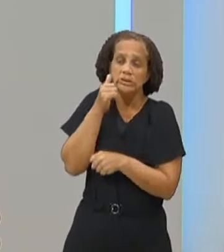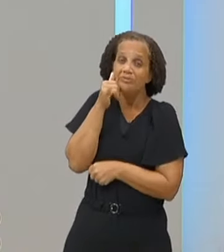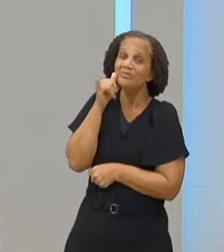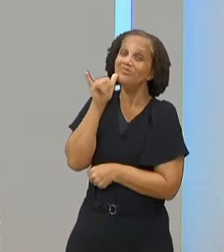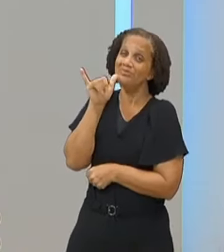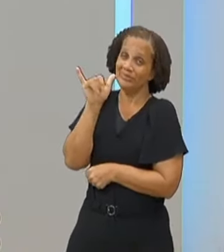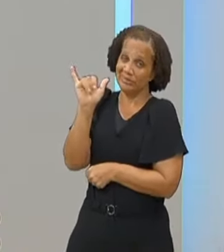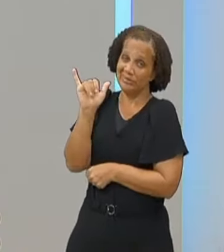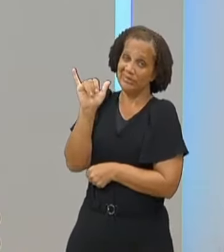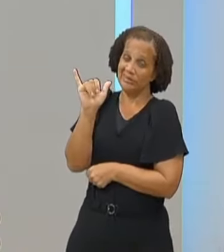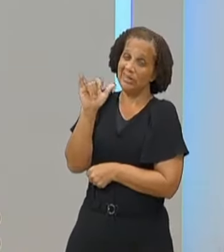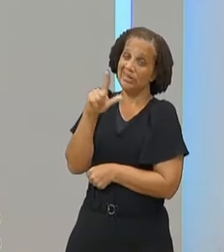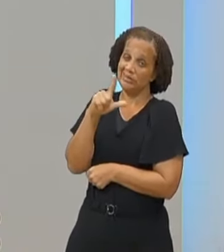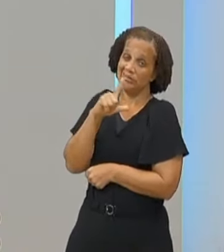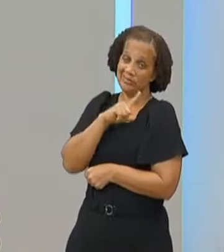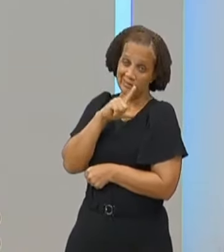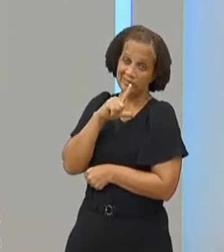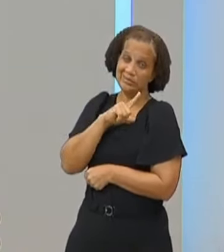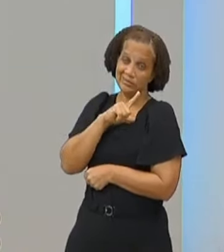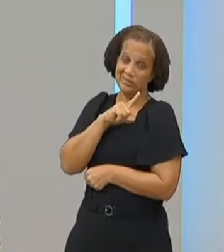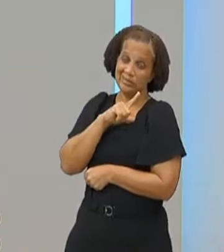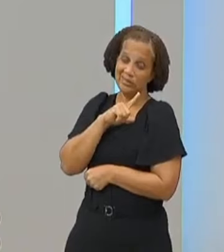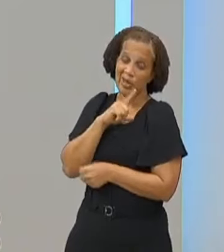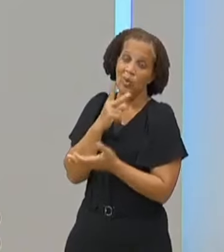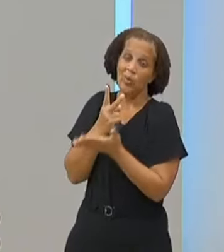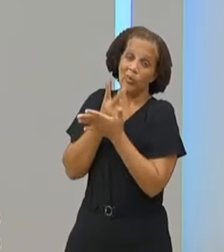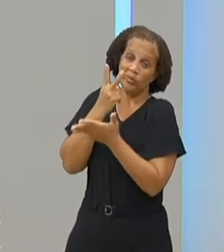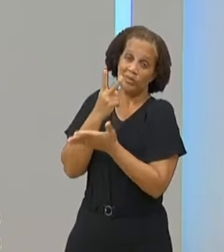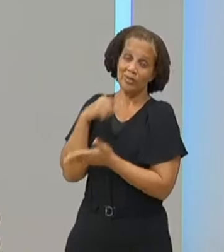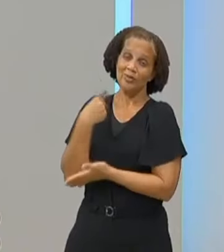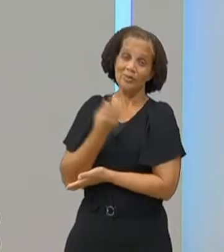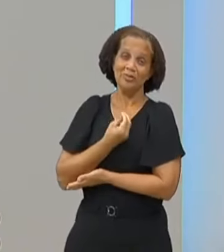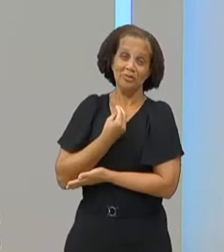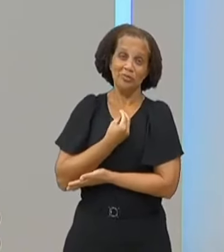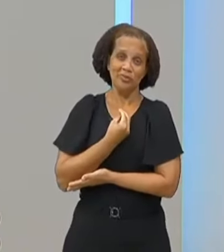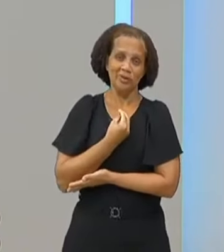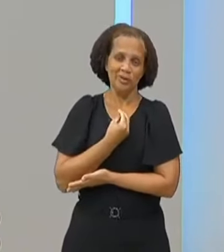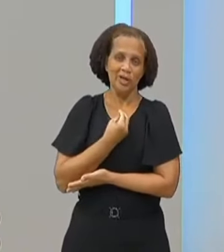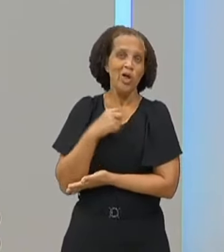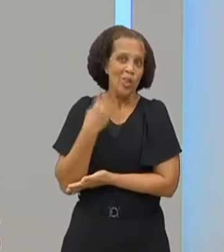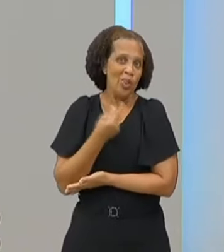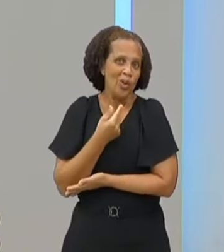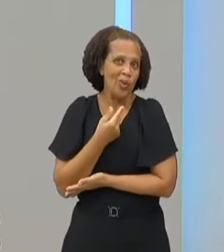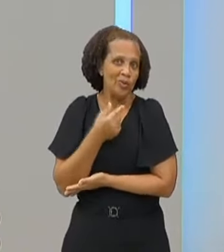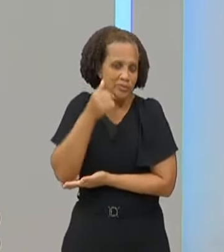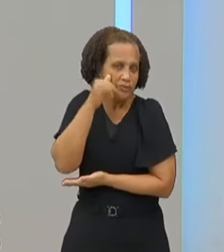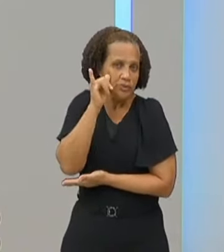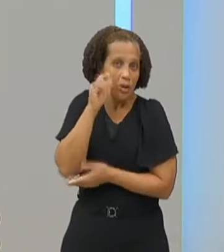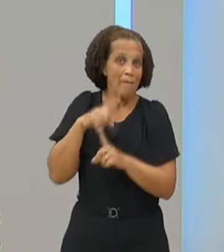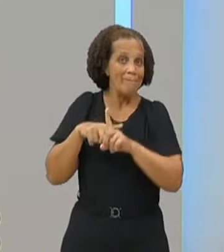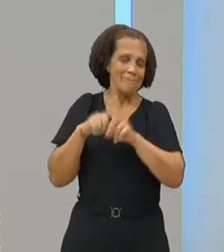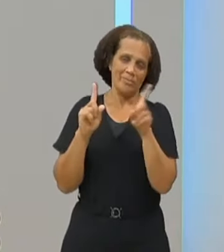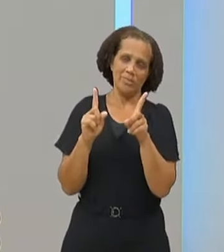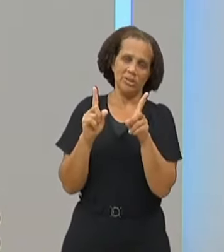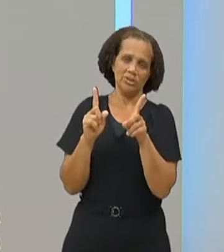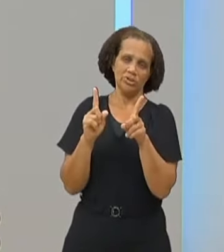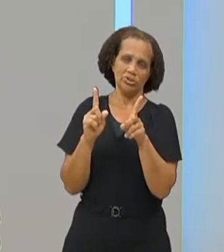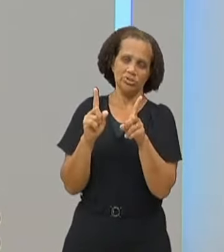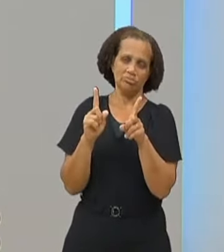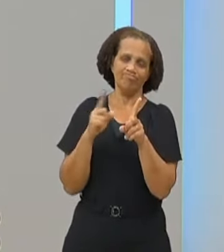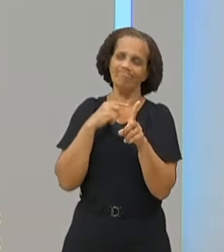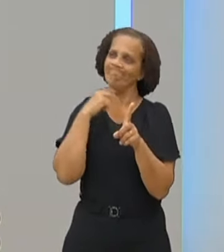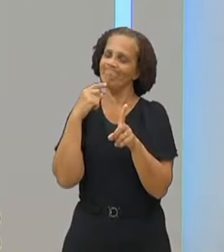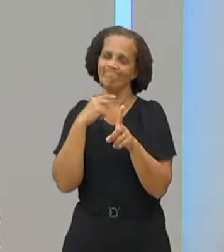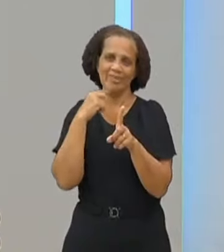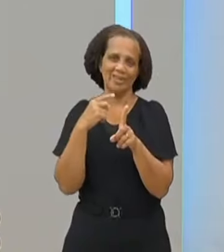que existisse, que viesse à nossa vida, nós evitaríamos. Mas